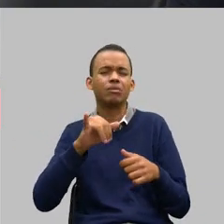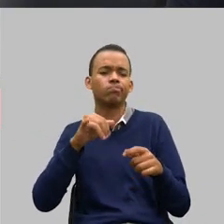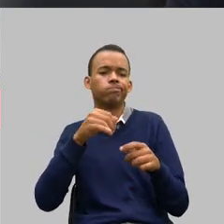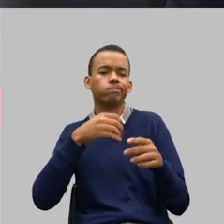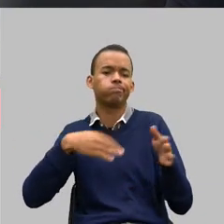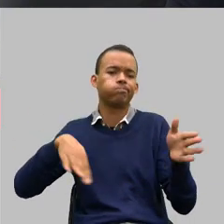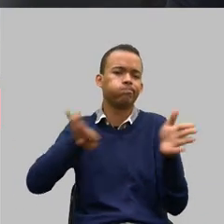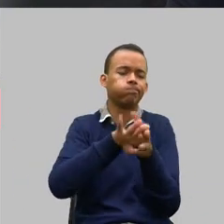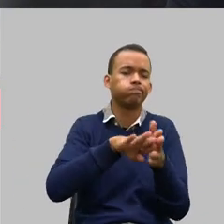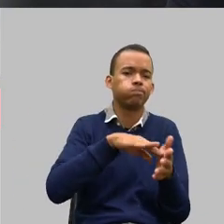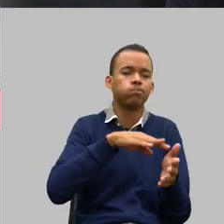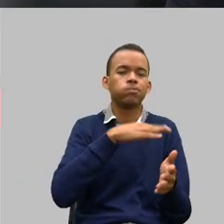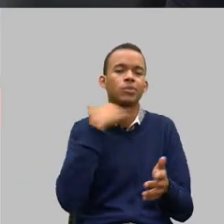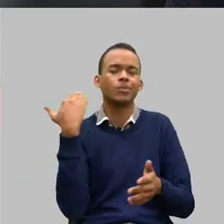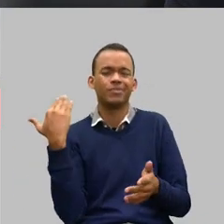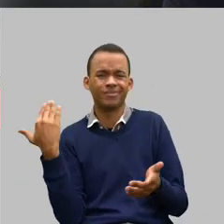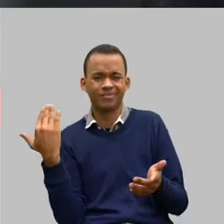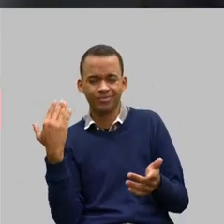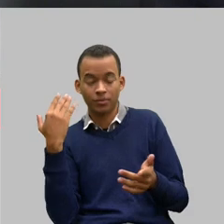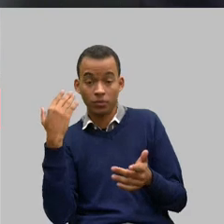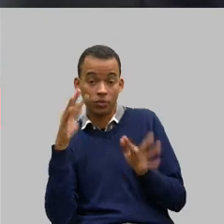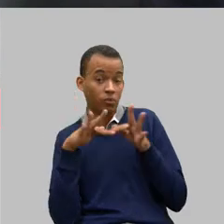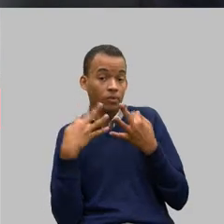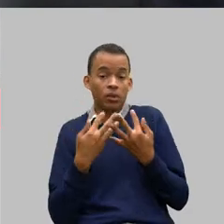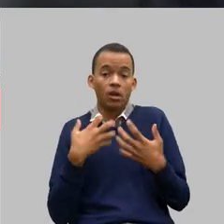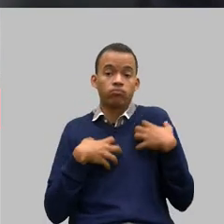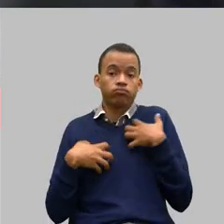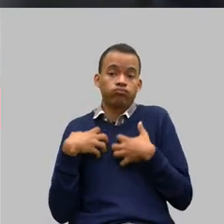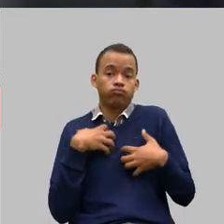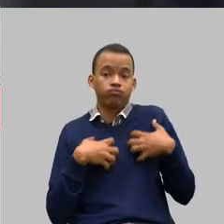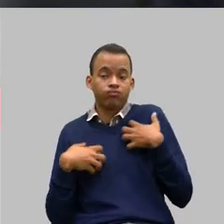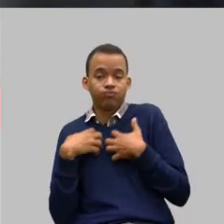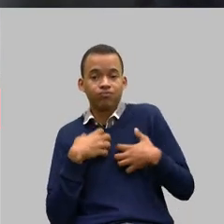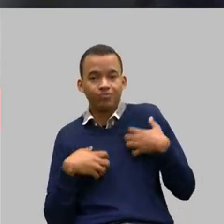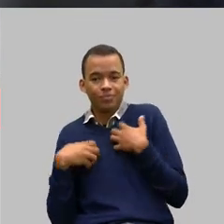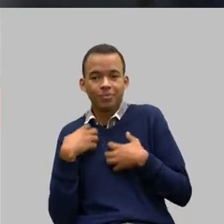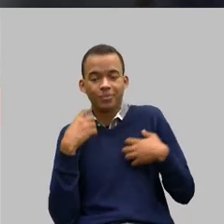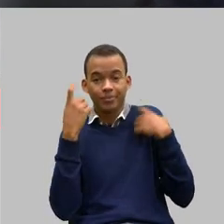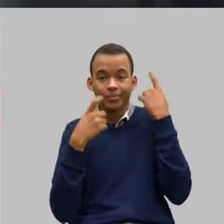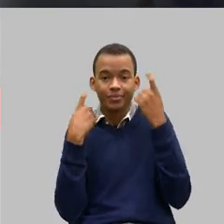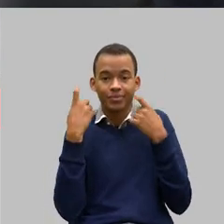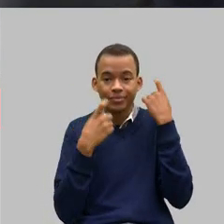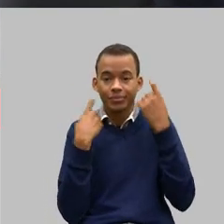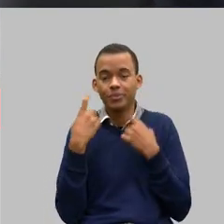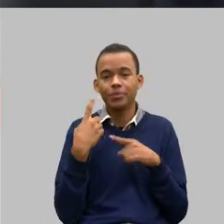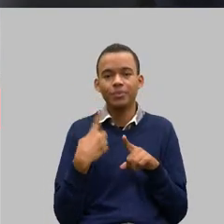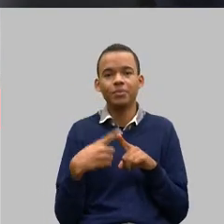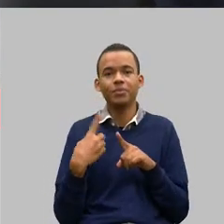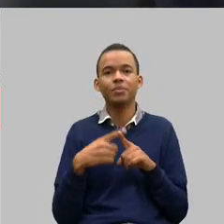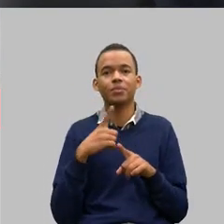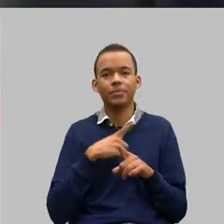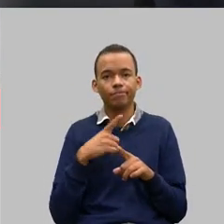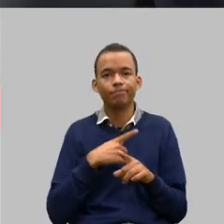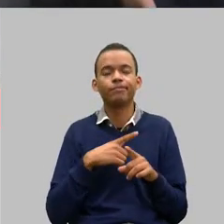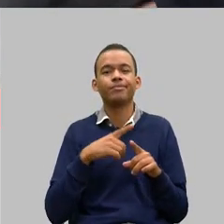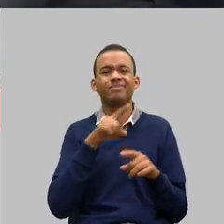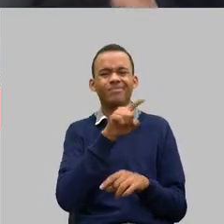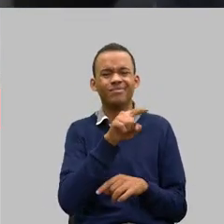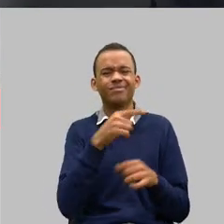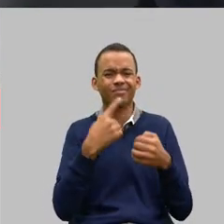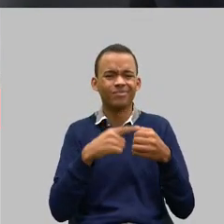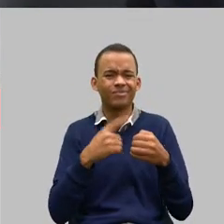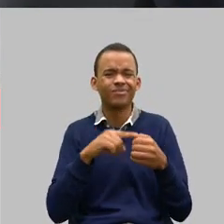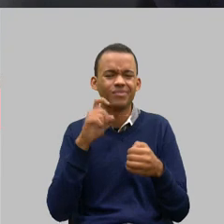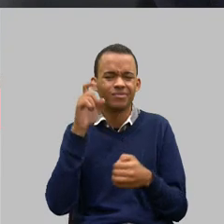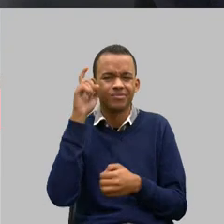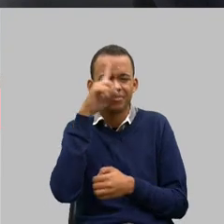e vivendo em plena ansiedade e insegurança porque ali passa muitas Vans de filhos de Santa Rita que estudam